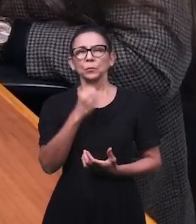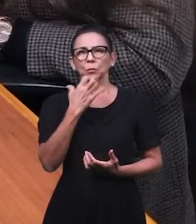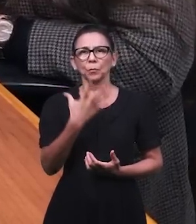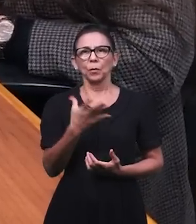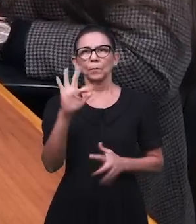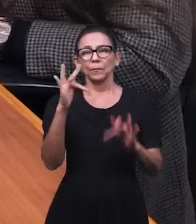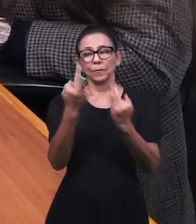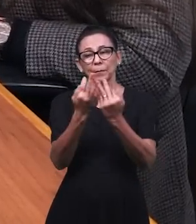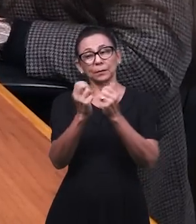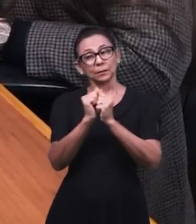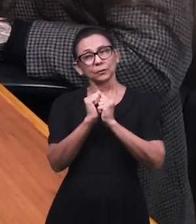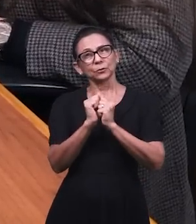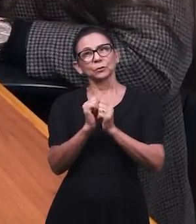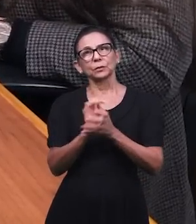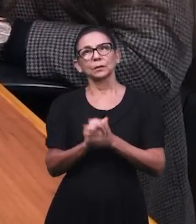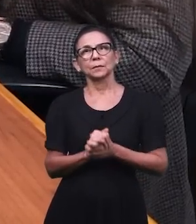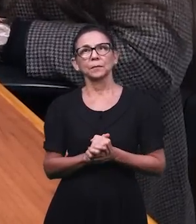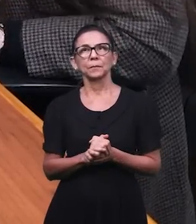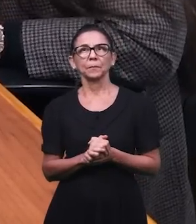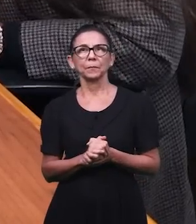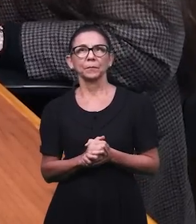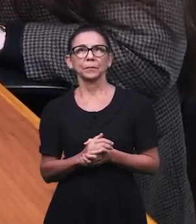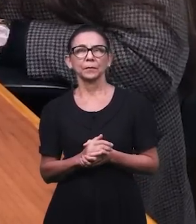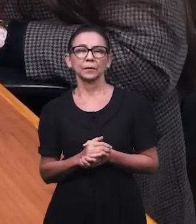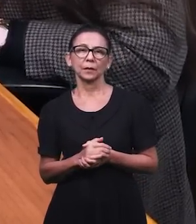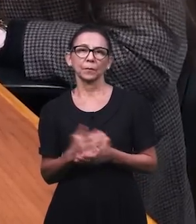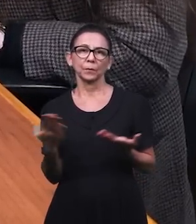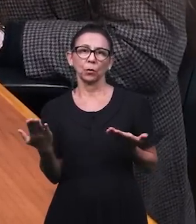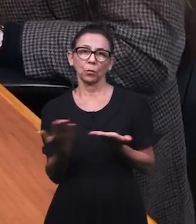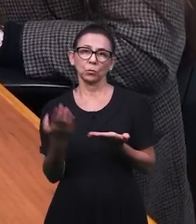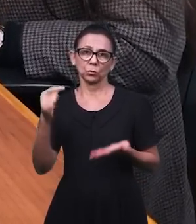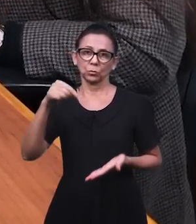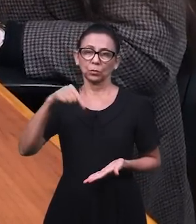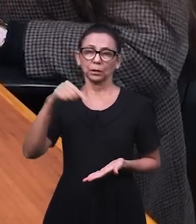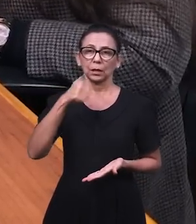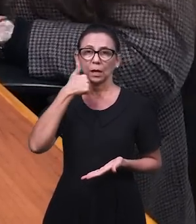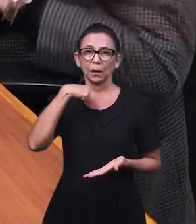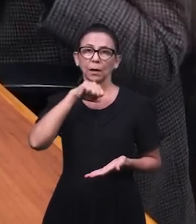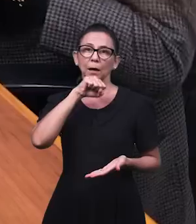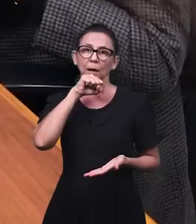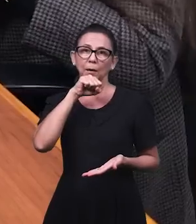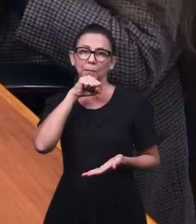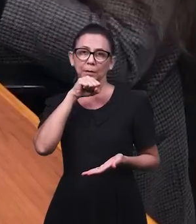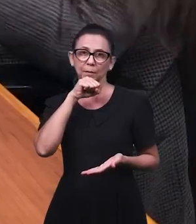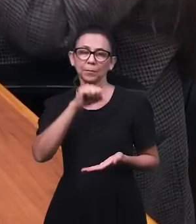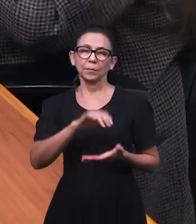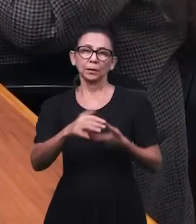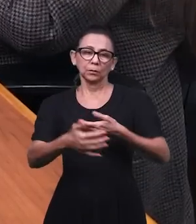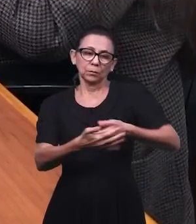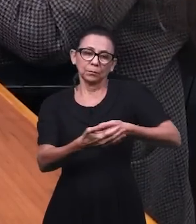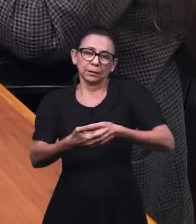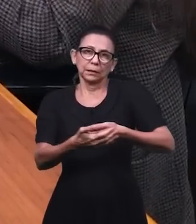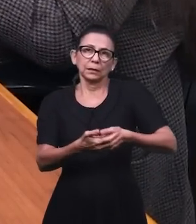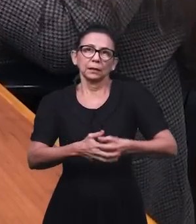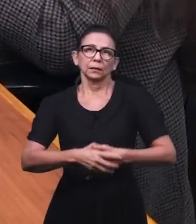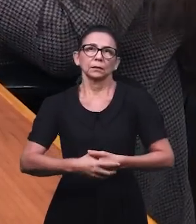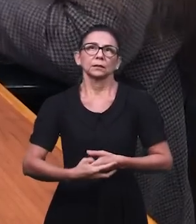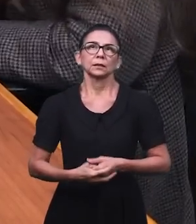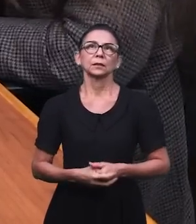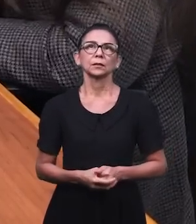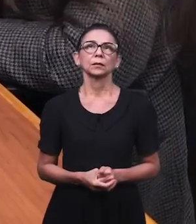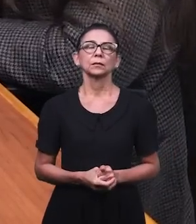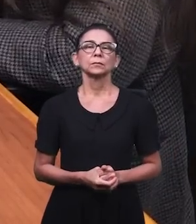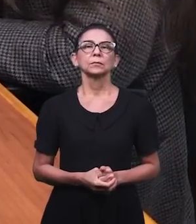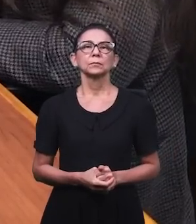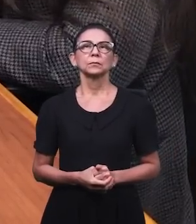presente, eu tenho minha família perto de mim. Então, igual hoje eu tô aqui, minha neném tá com a minha mãe em casa. Pra eu conseguir estar aqui, tem alguém lá me ajudando, senão eu não